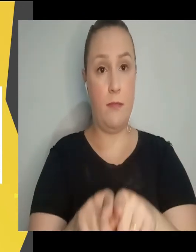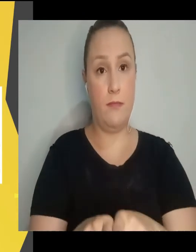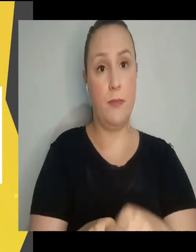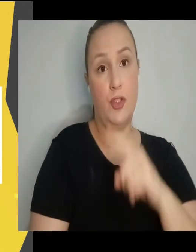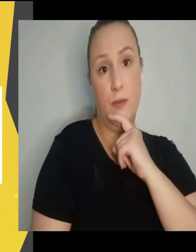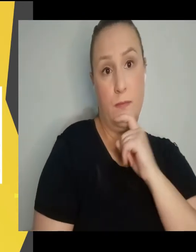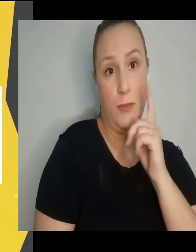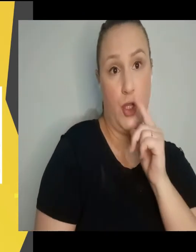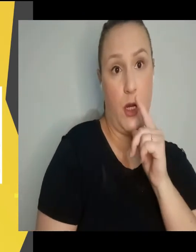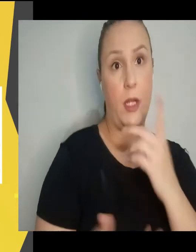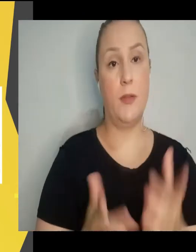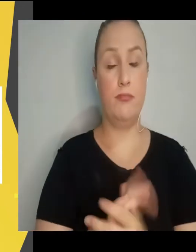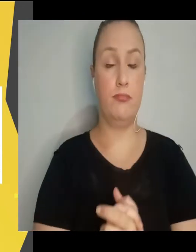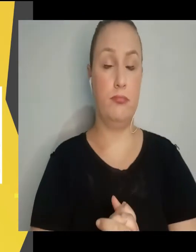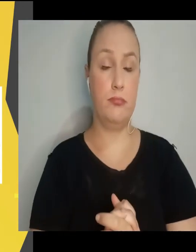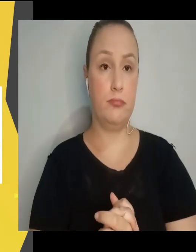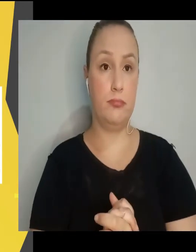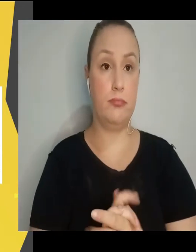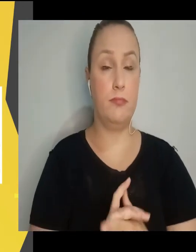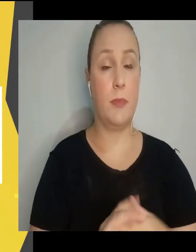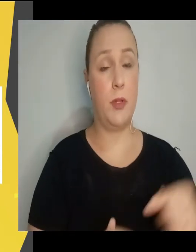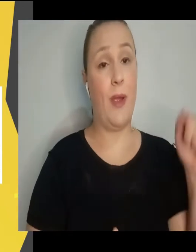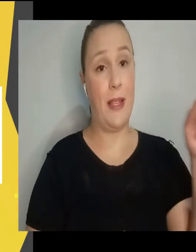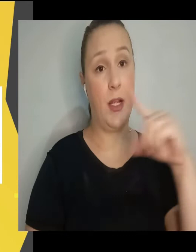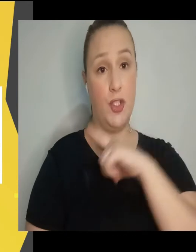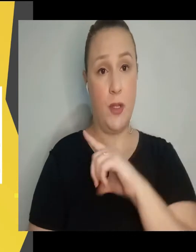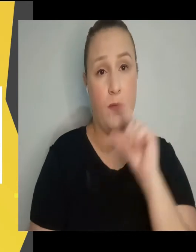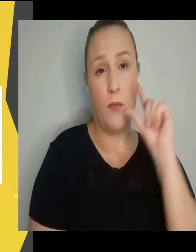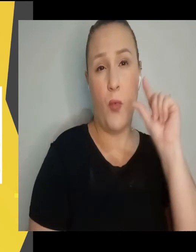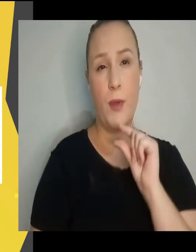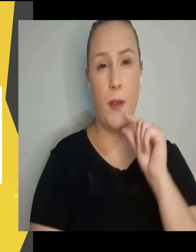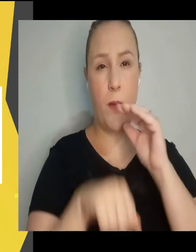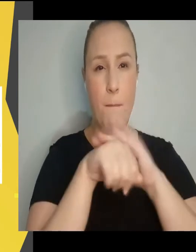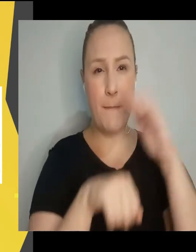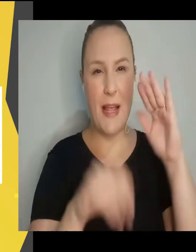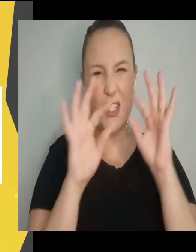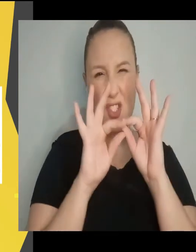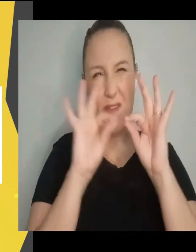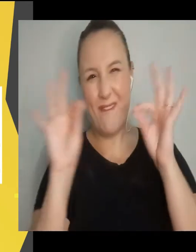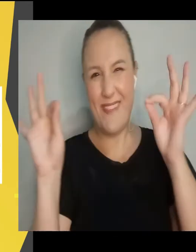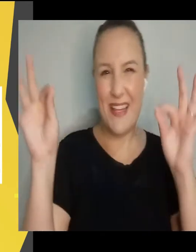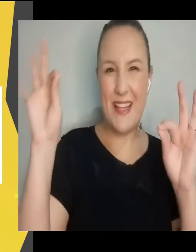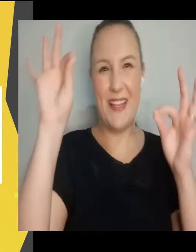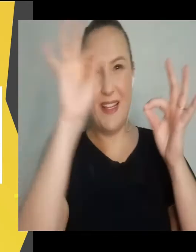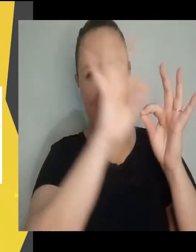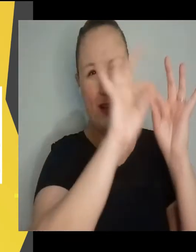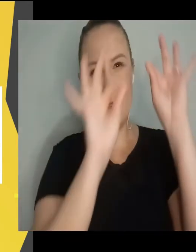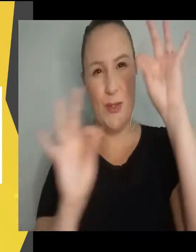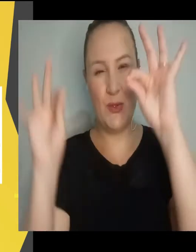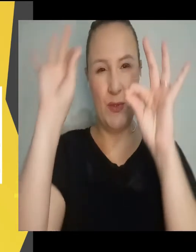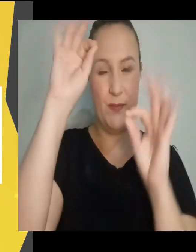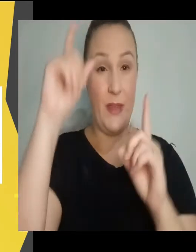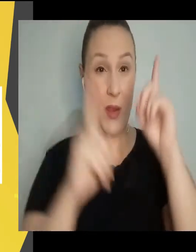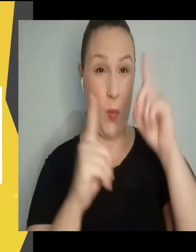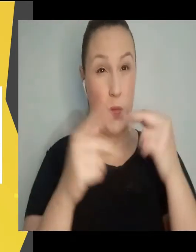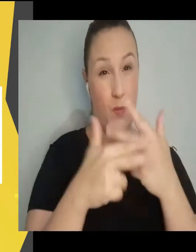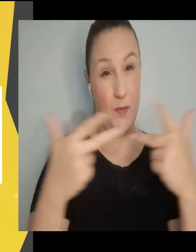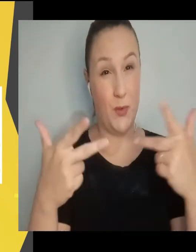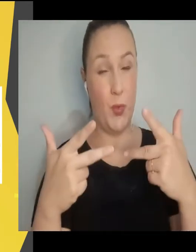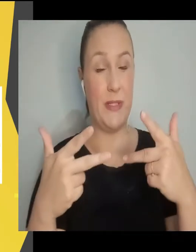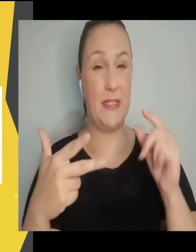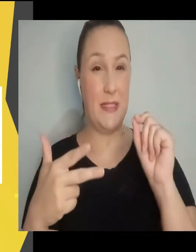desligado, então, também para a água ficar gelada. Então, aqui a gente tem um pouquinho mais de fios,